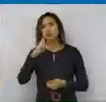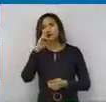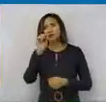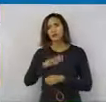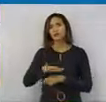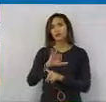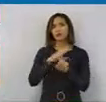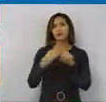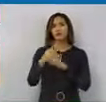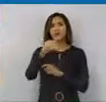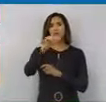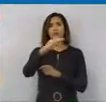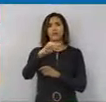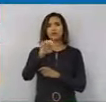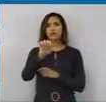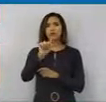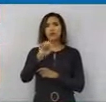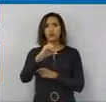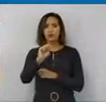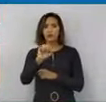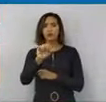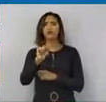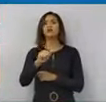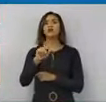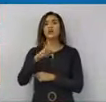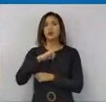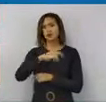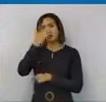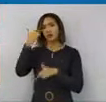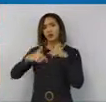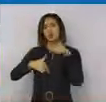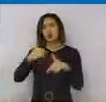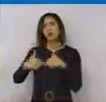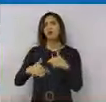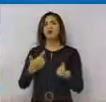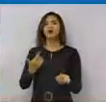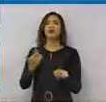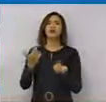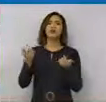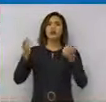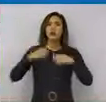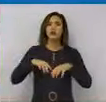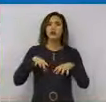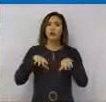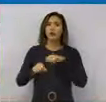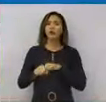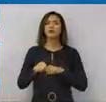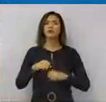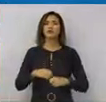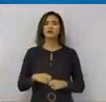da SEASA através de trabalhos técnicos sociais, tanto de capacitação como de